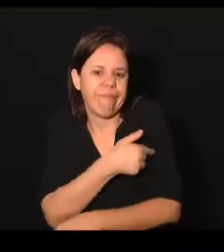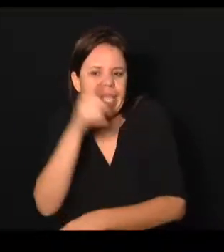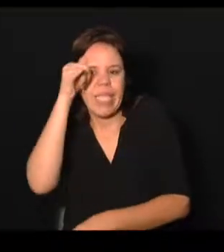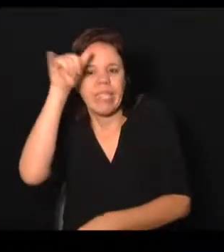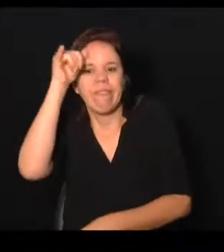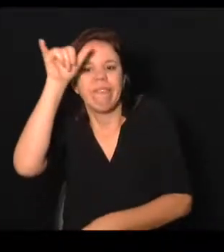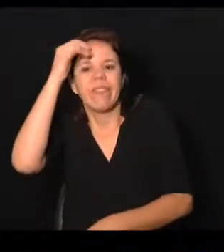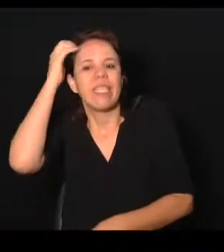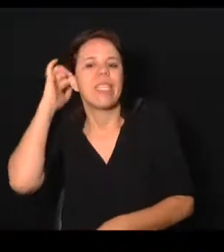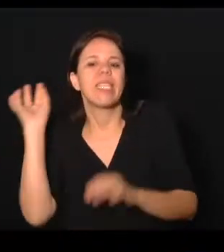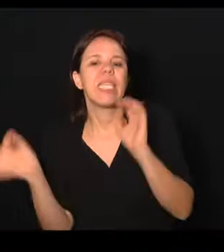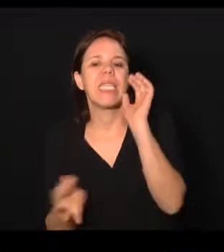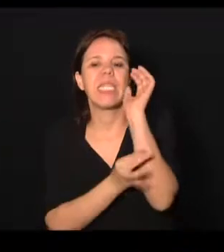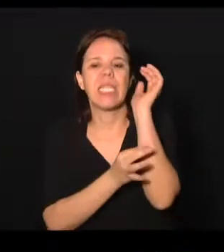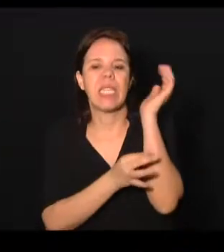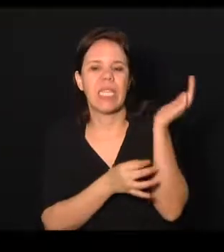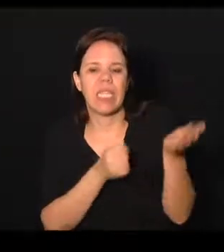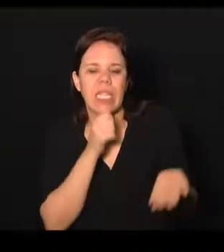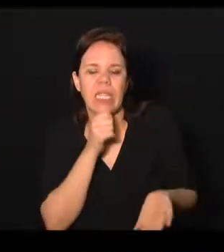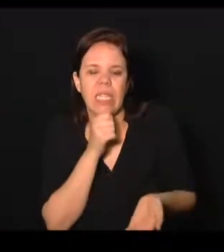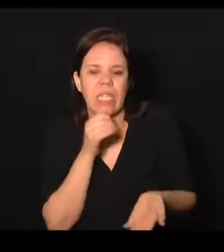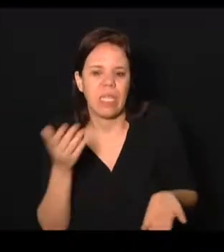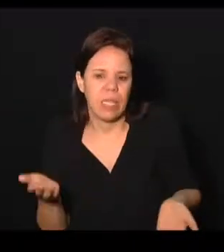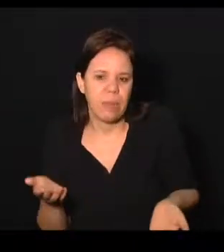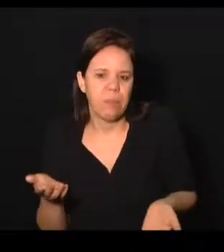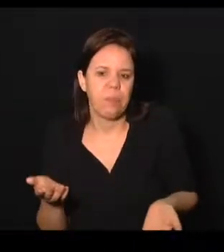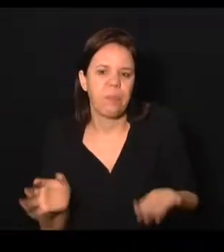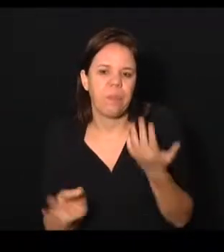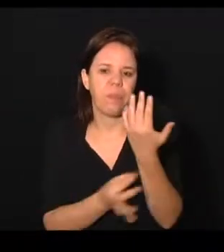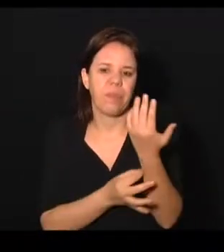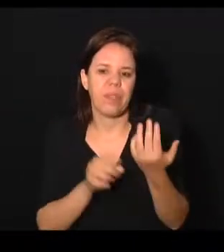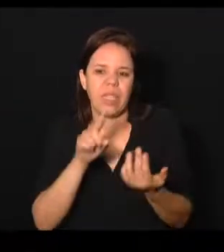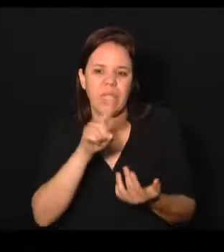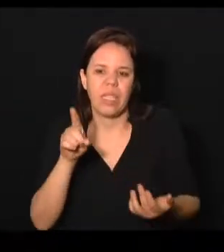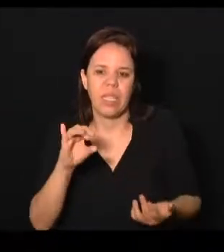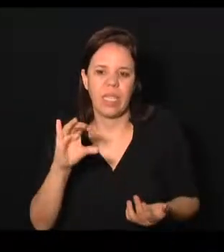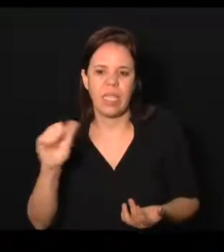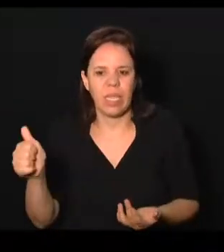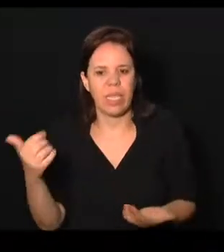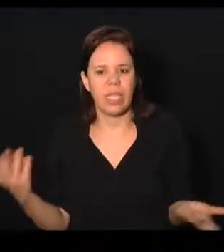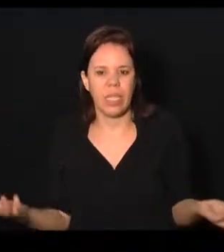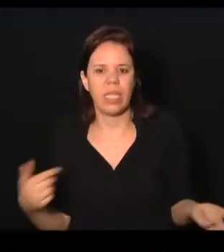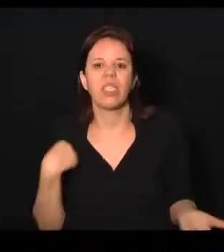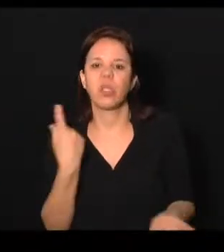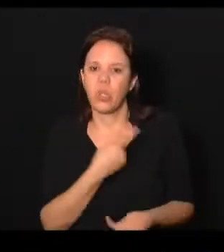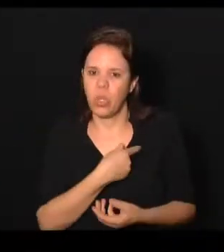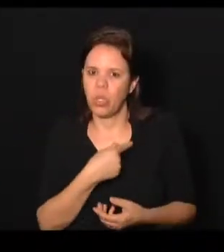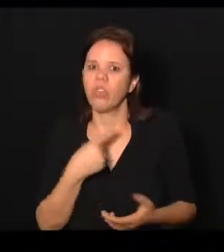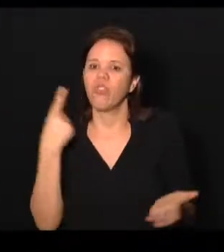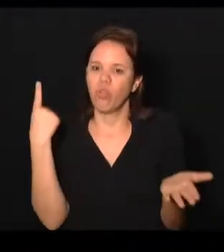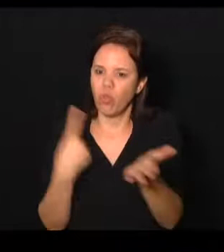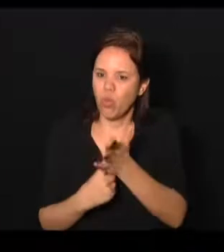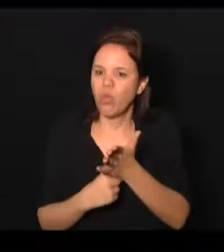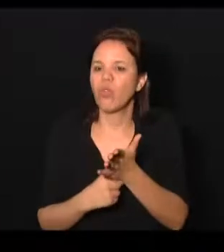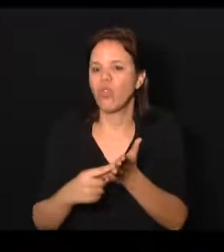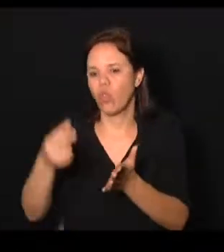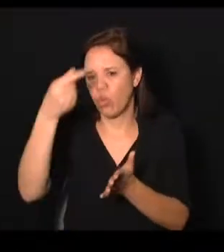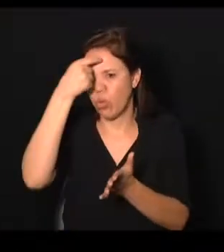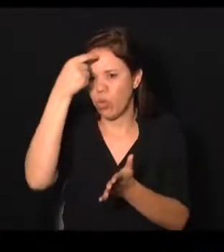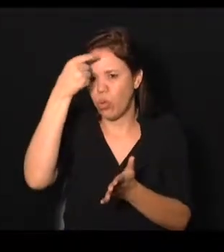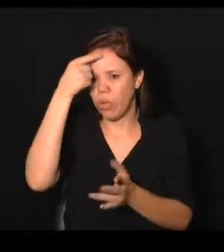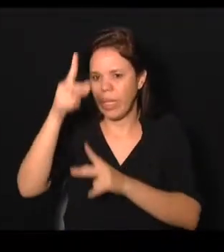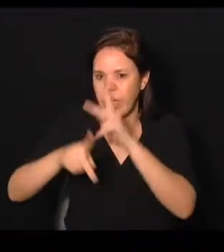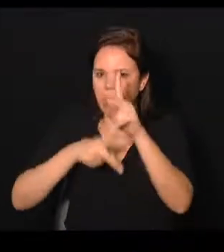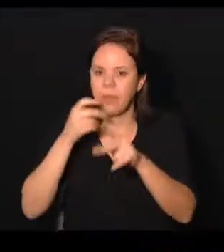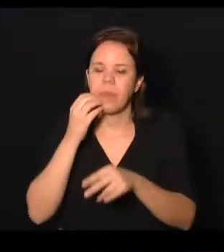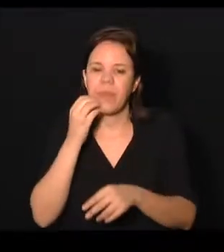prevenindo essas arboviroses aí, como dengue, zika. Então, o que a gente conta realmente é com a consciência da população